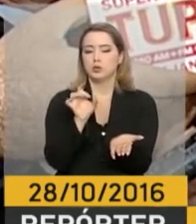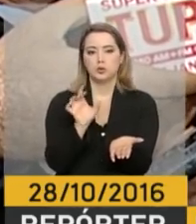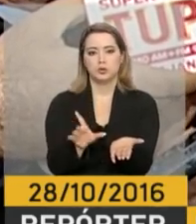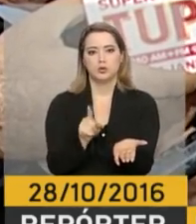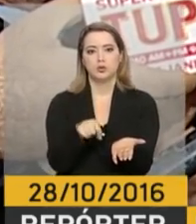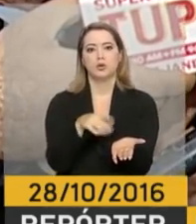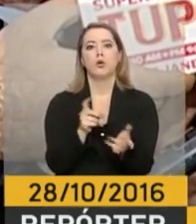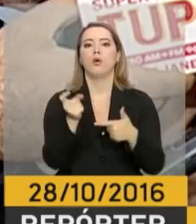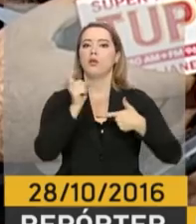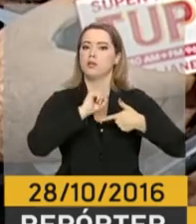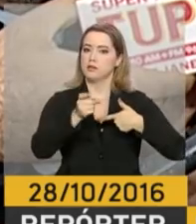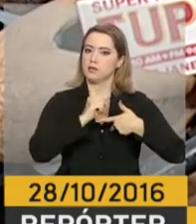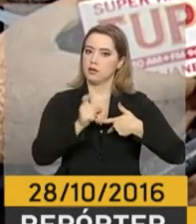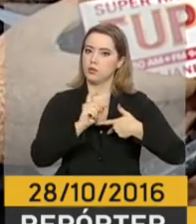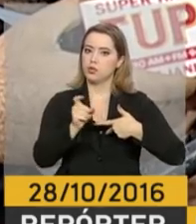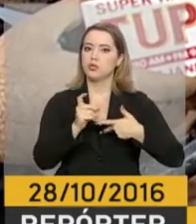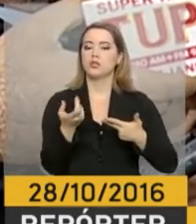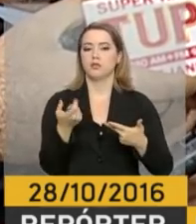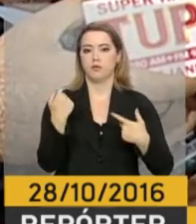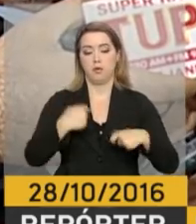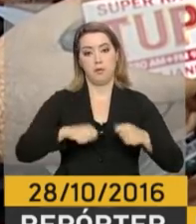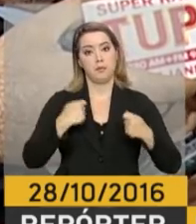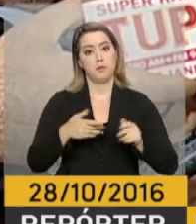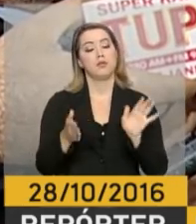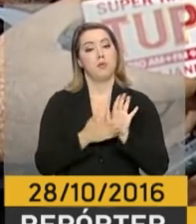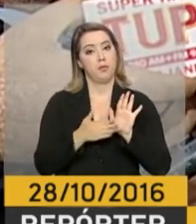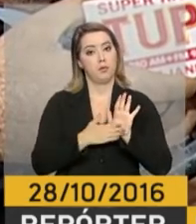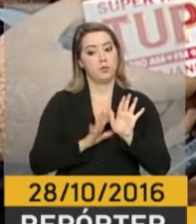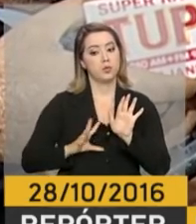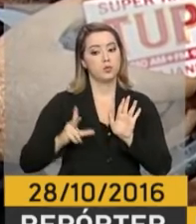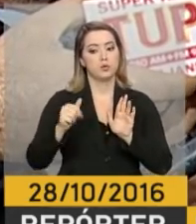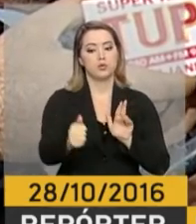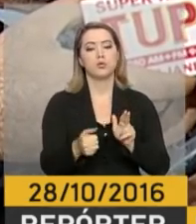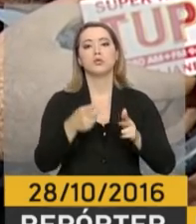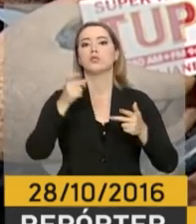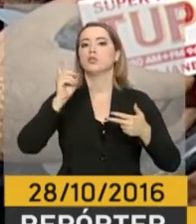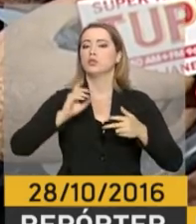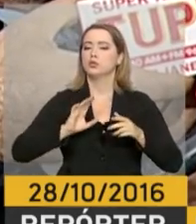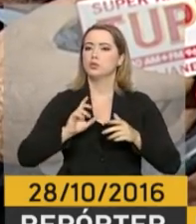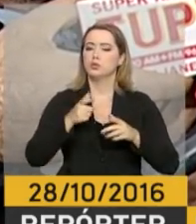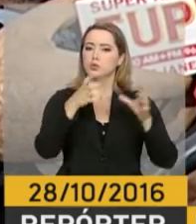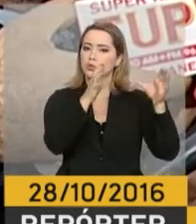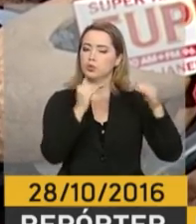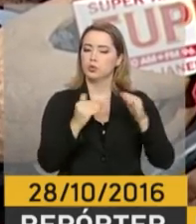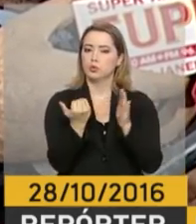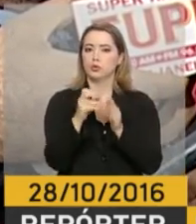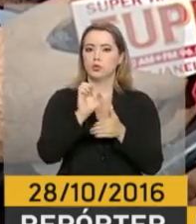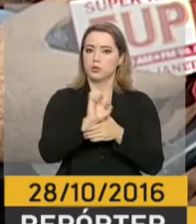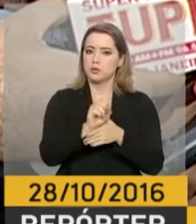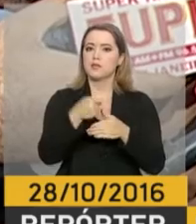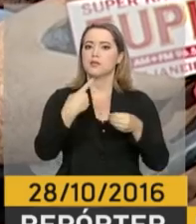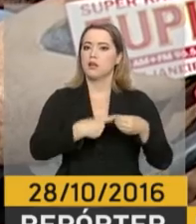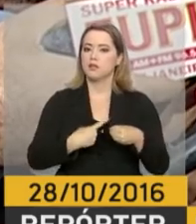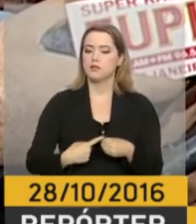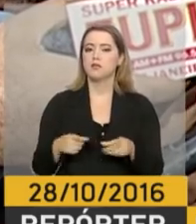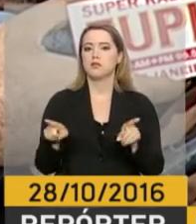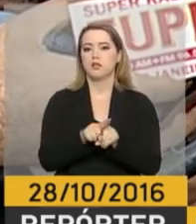especificamente do Executivo. Existem iniciativas e propostas de todas as outras esferas e de todas as outras áreas. No que